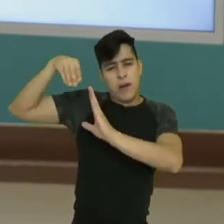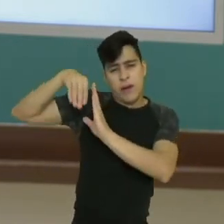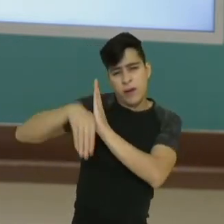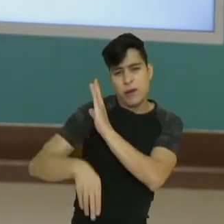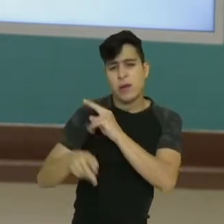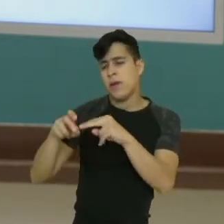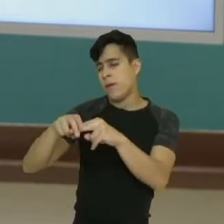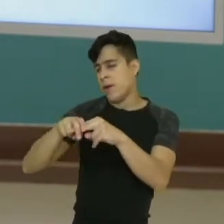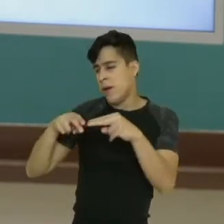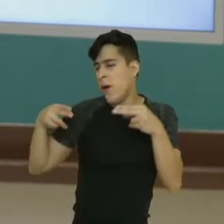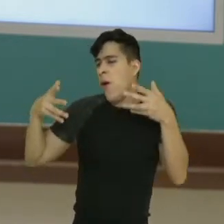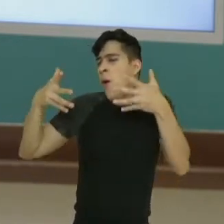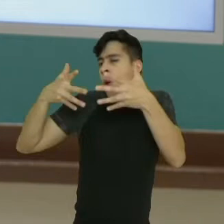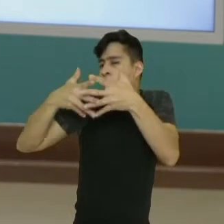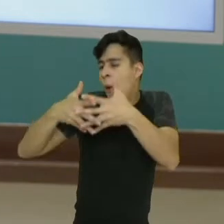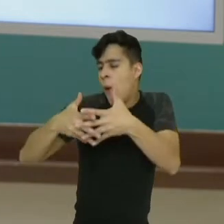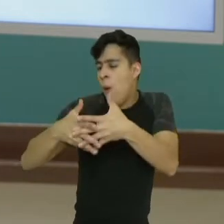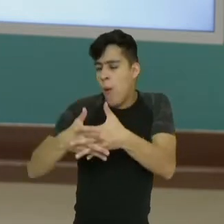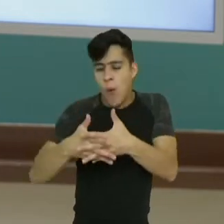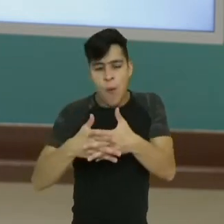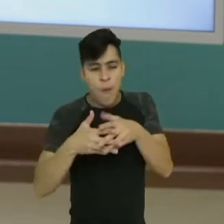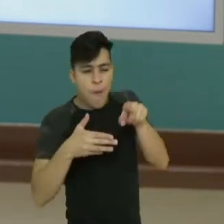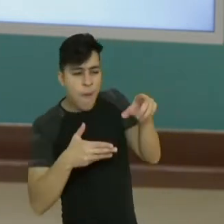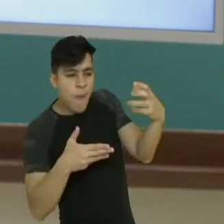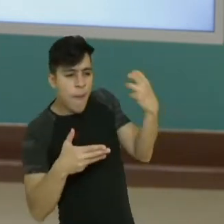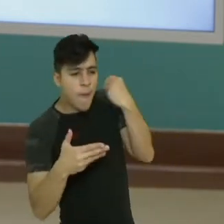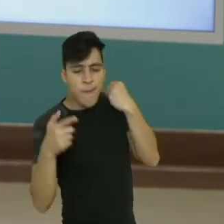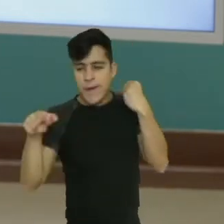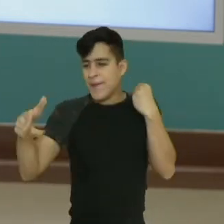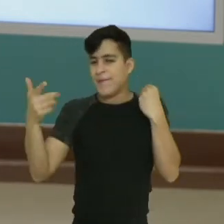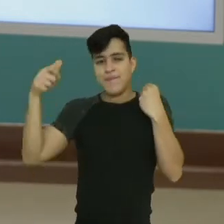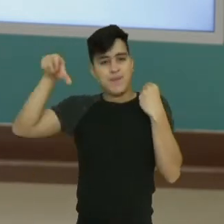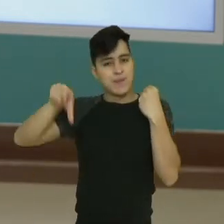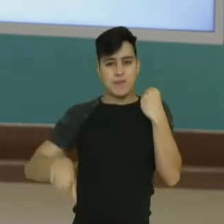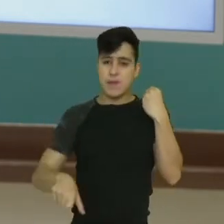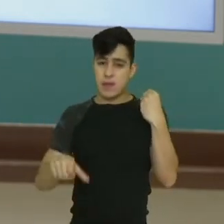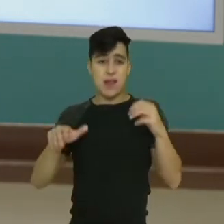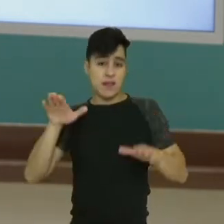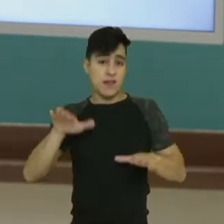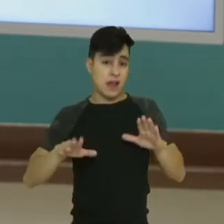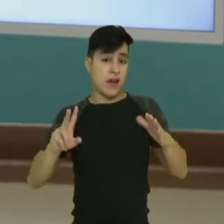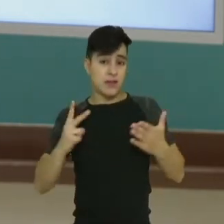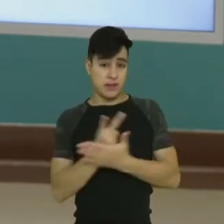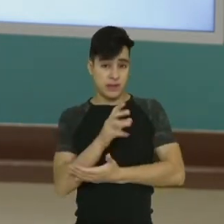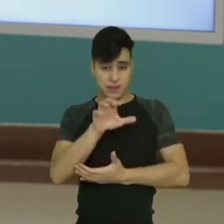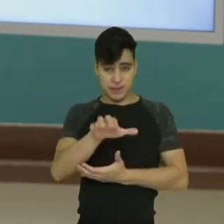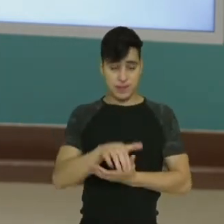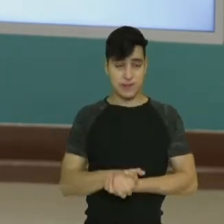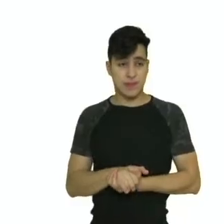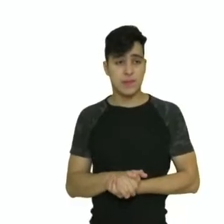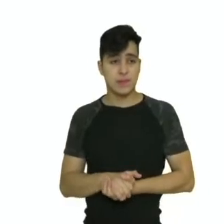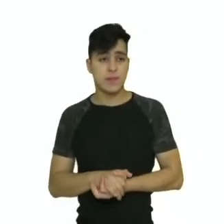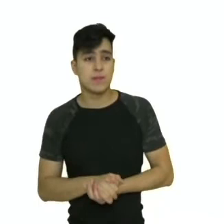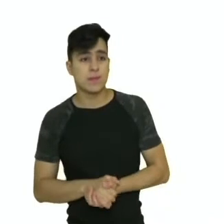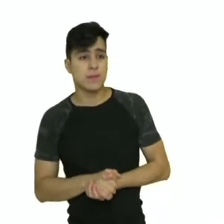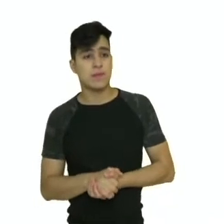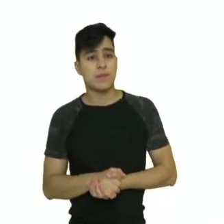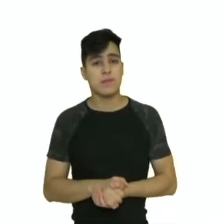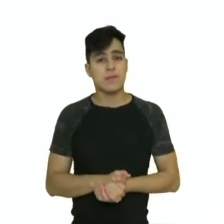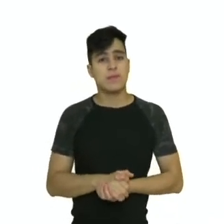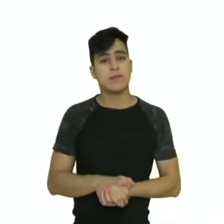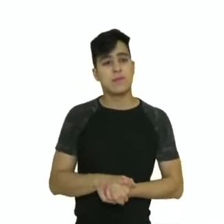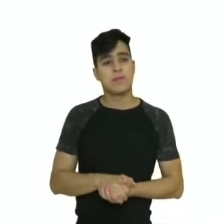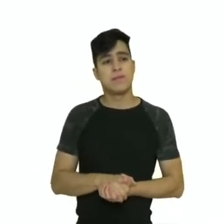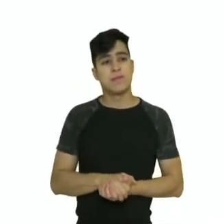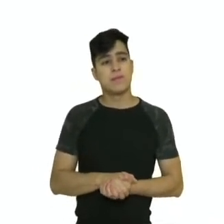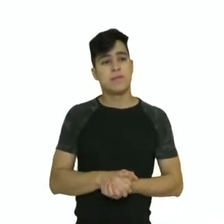conta aí dos conflitos em que um ganha e outro perde, muitas vezes, aí nos conflitos, tá bom? Muito bem. E